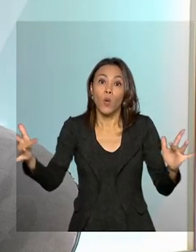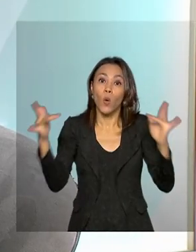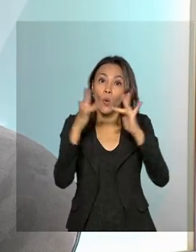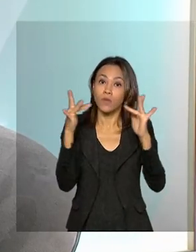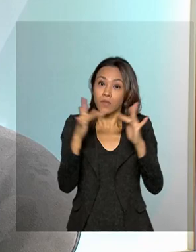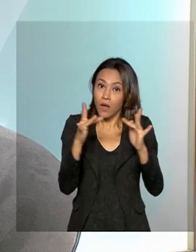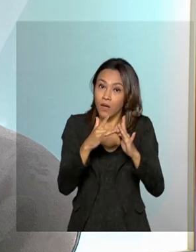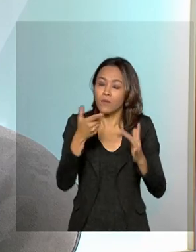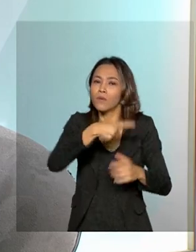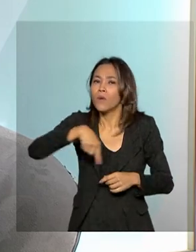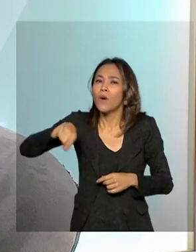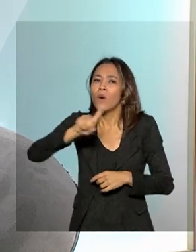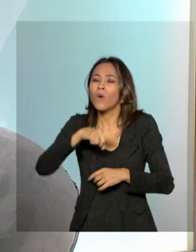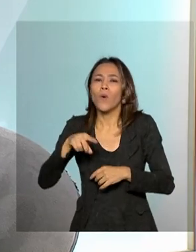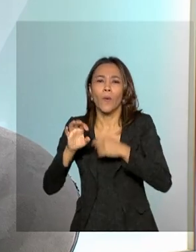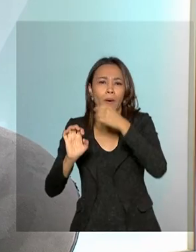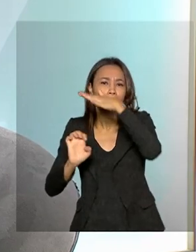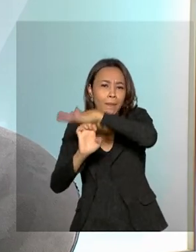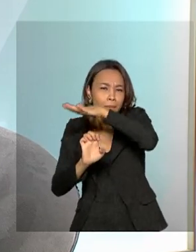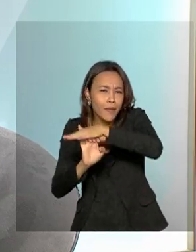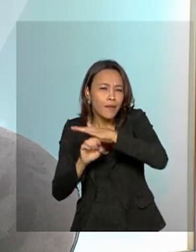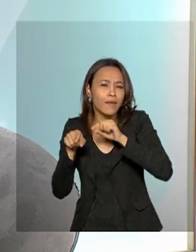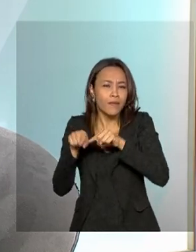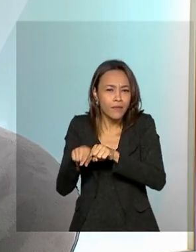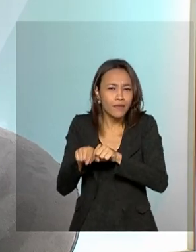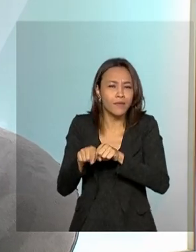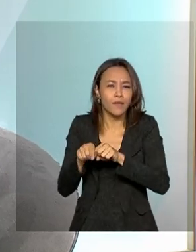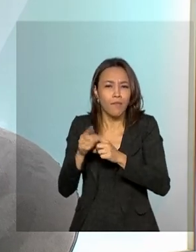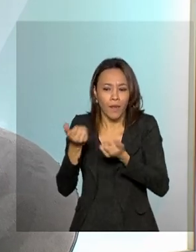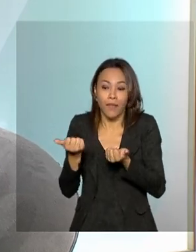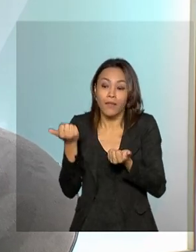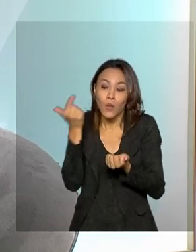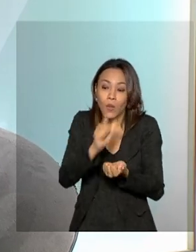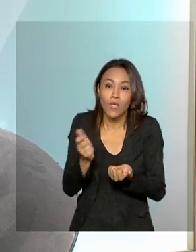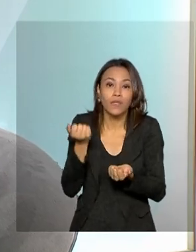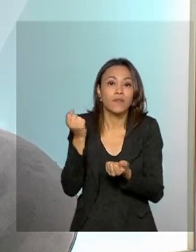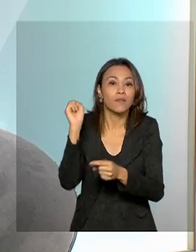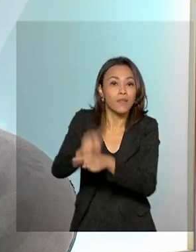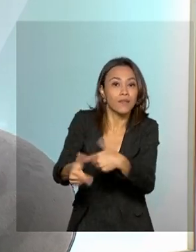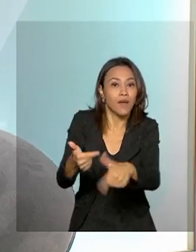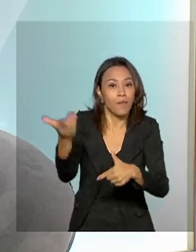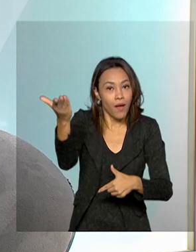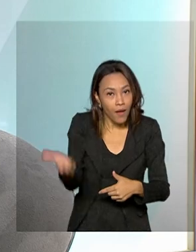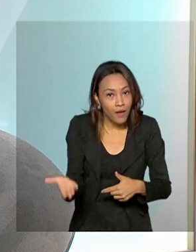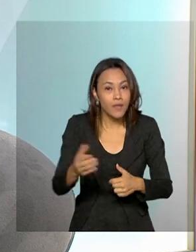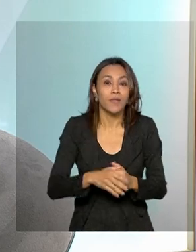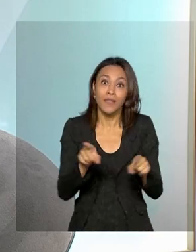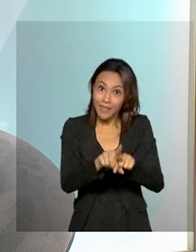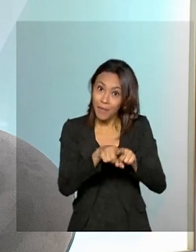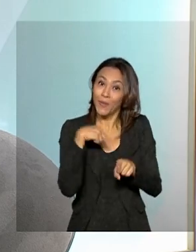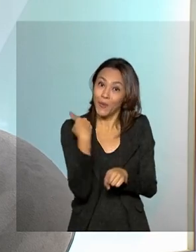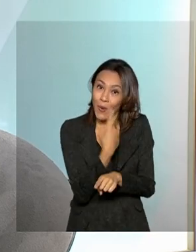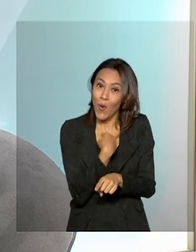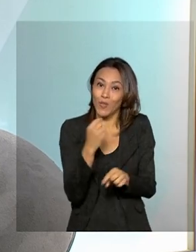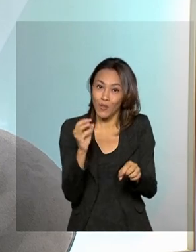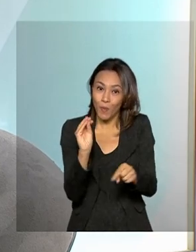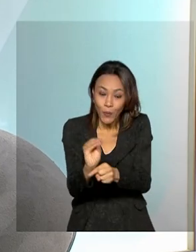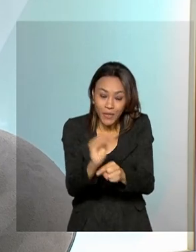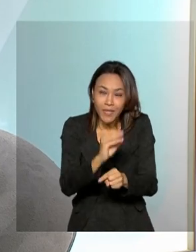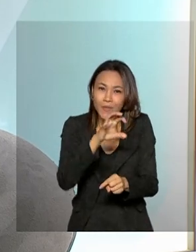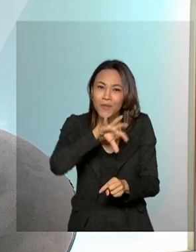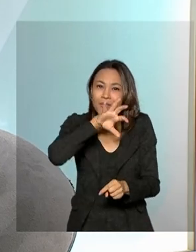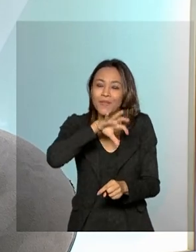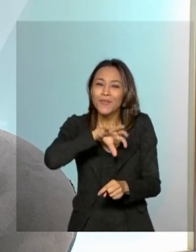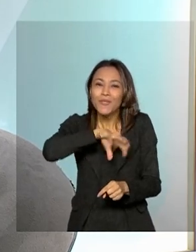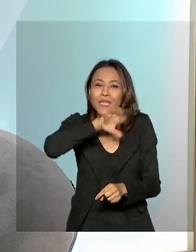da Casa da Mulher brasileira para já conseguir um emprego para essa mulher. Mas você sabia que eu também estou cuidando dos pets? É a primeira vez que eu